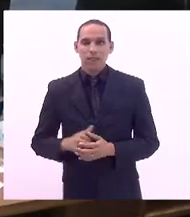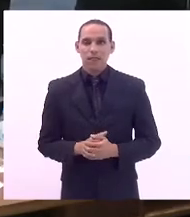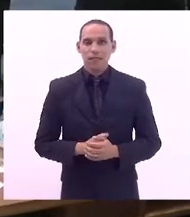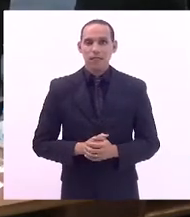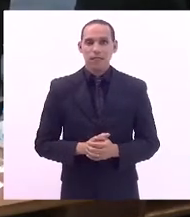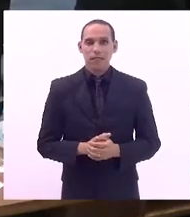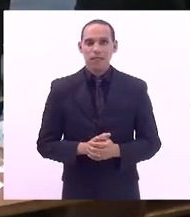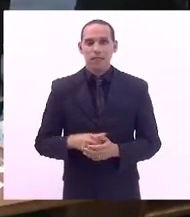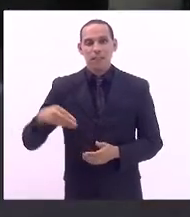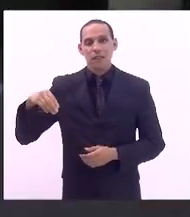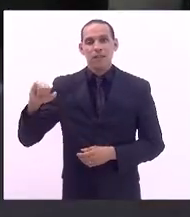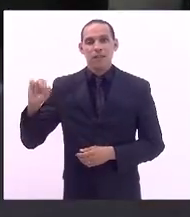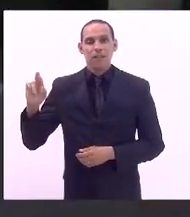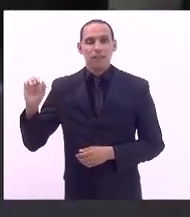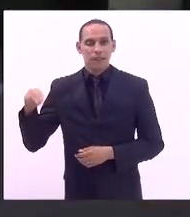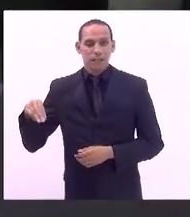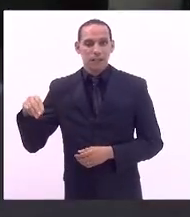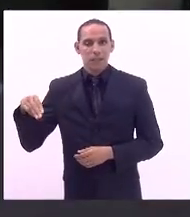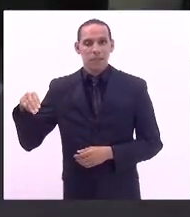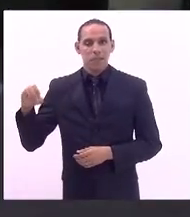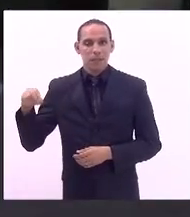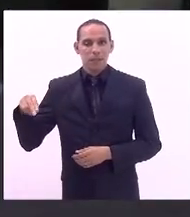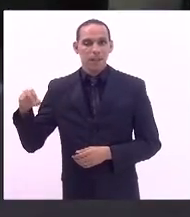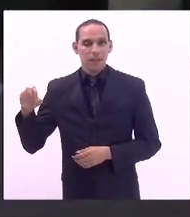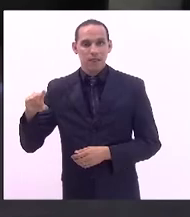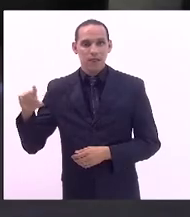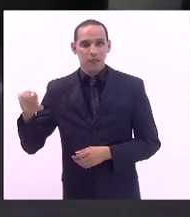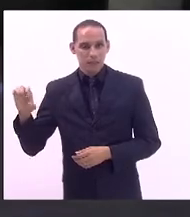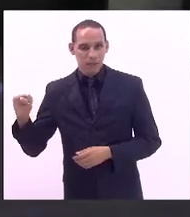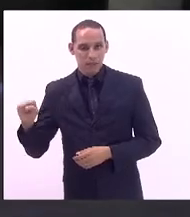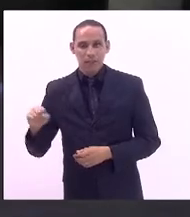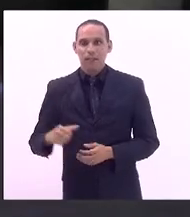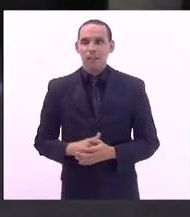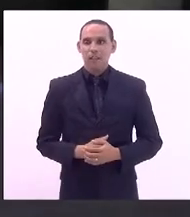a Emília Menezes dos Santos Abreu